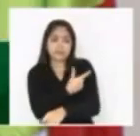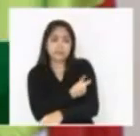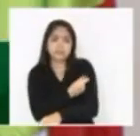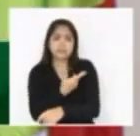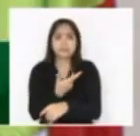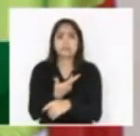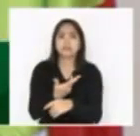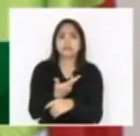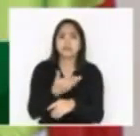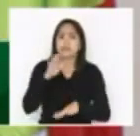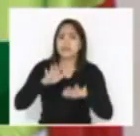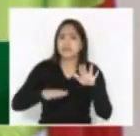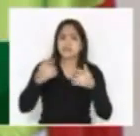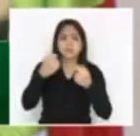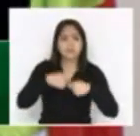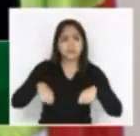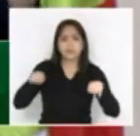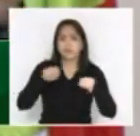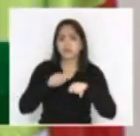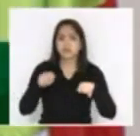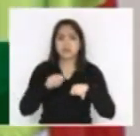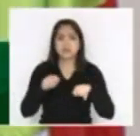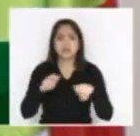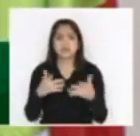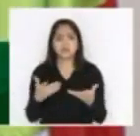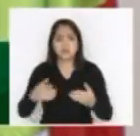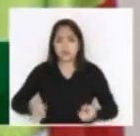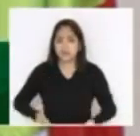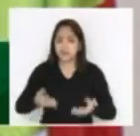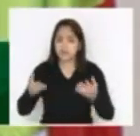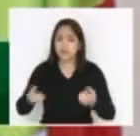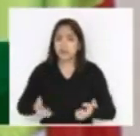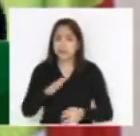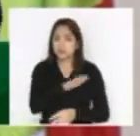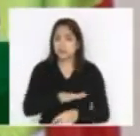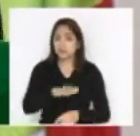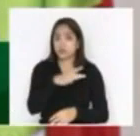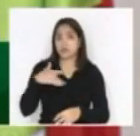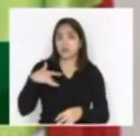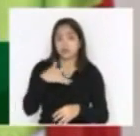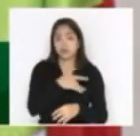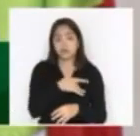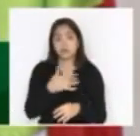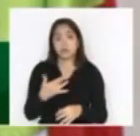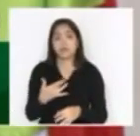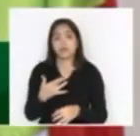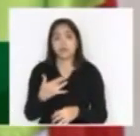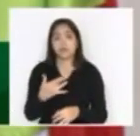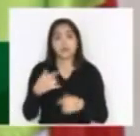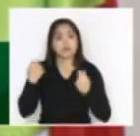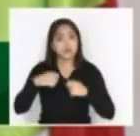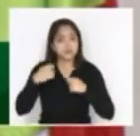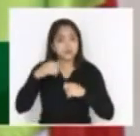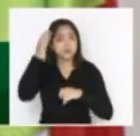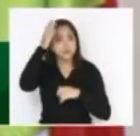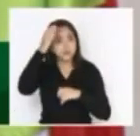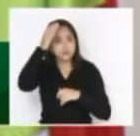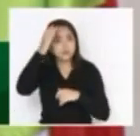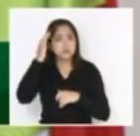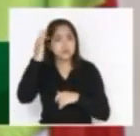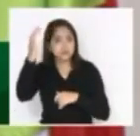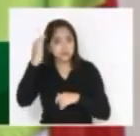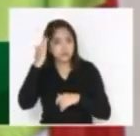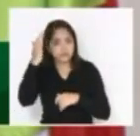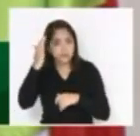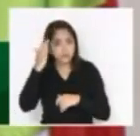vezes não são necessárias, gastos na saúde desnecessariamente. Vamos ter um pouco mais de consciência, vamos ter um pouco